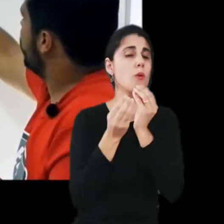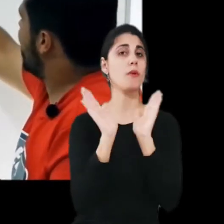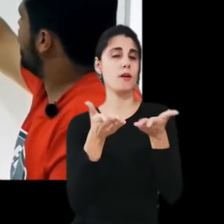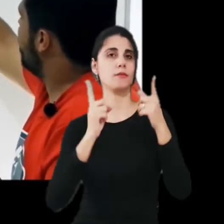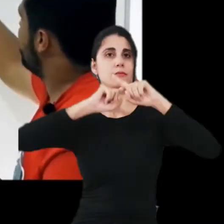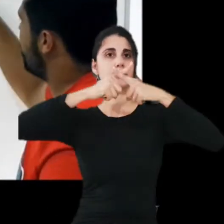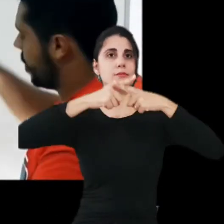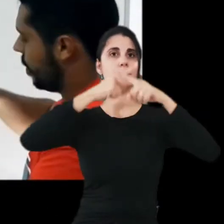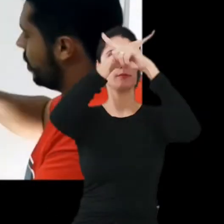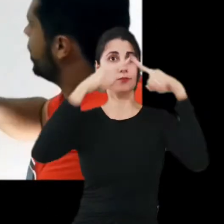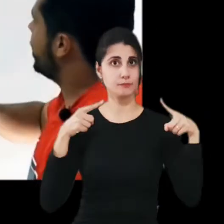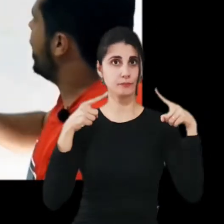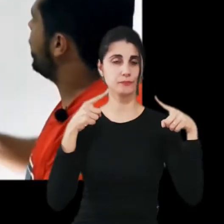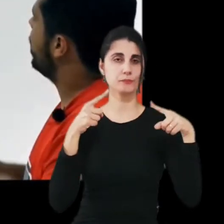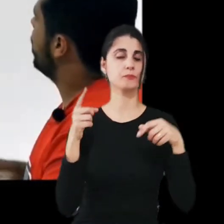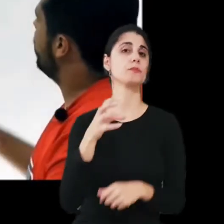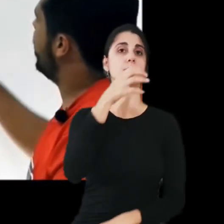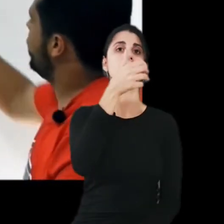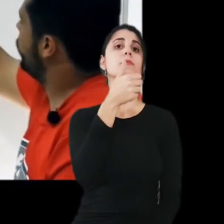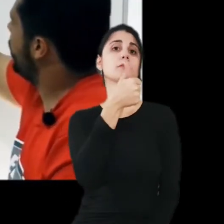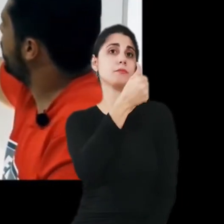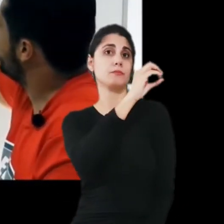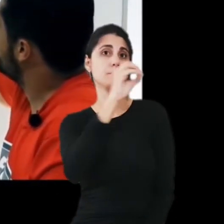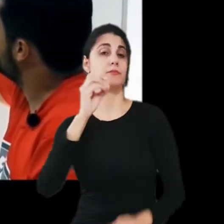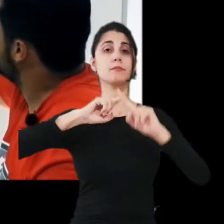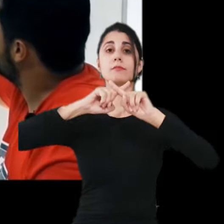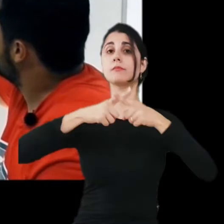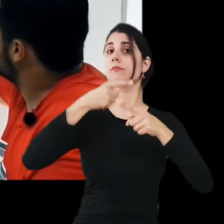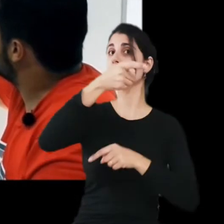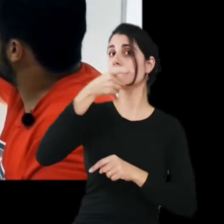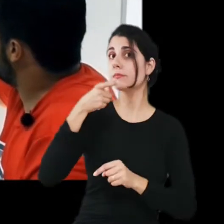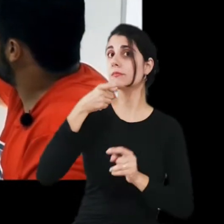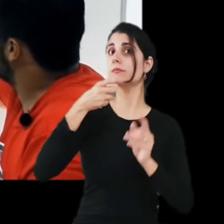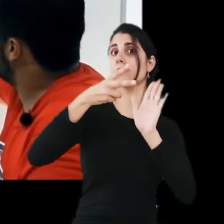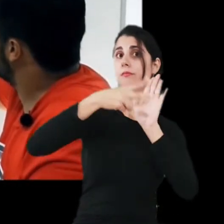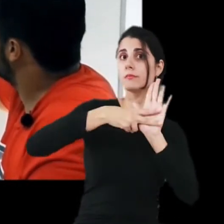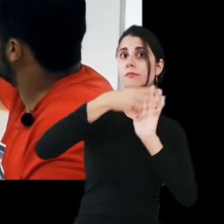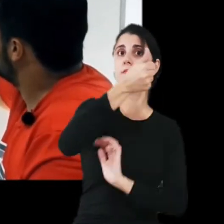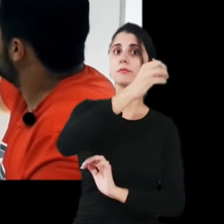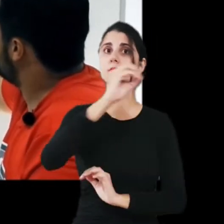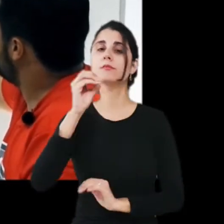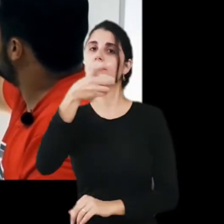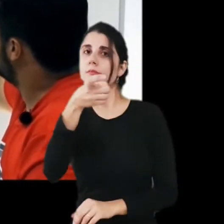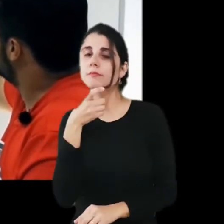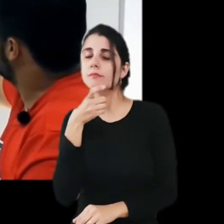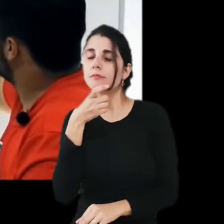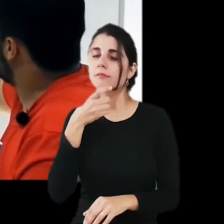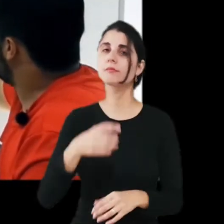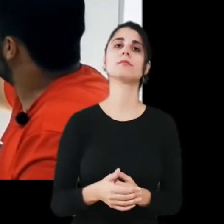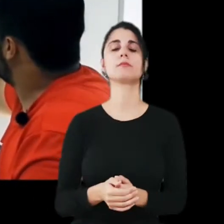Multiplicação cruzada, 100 vezes x, 100x. E